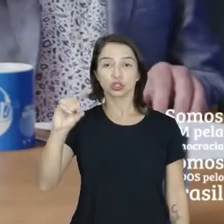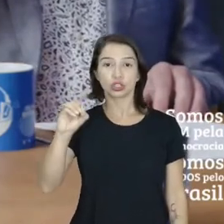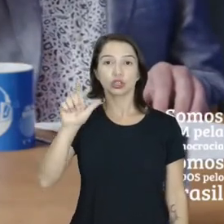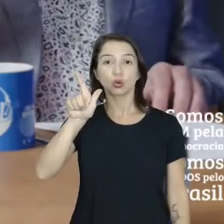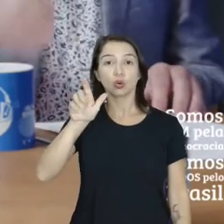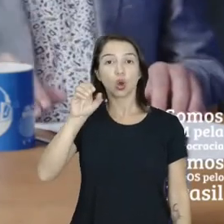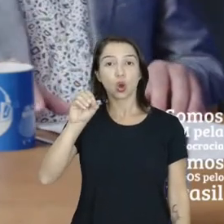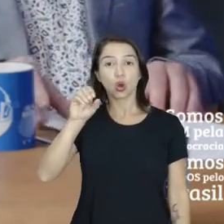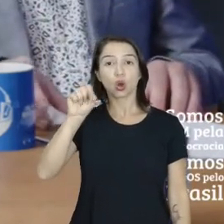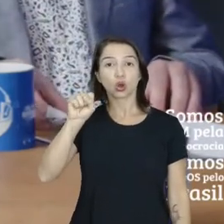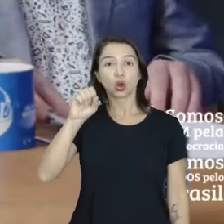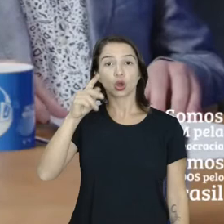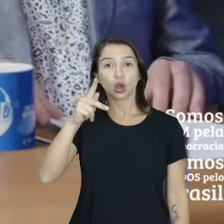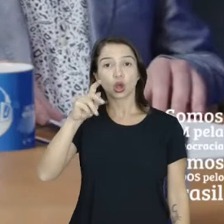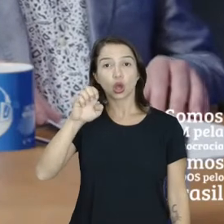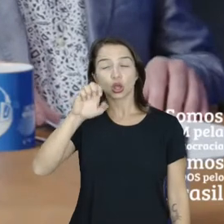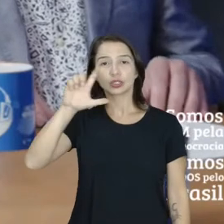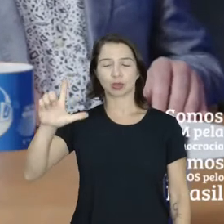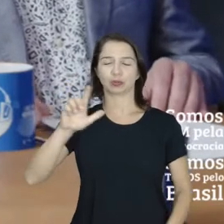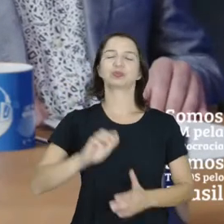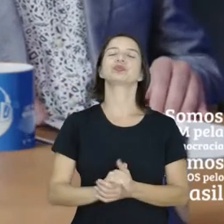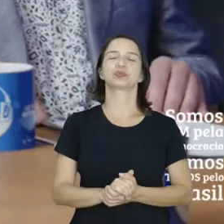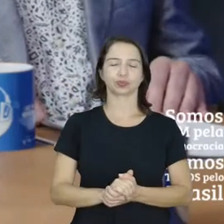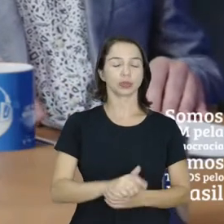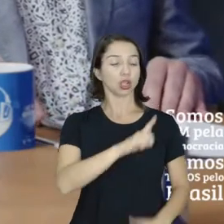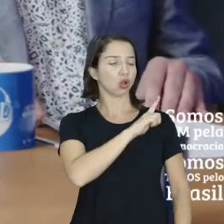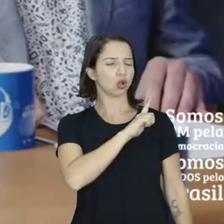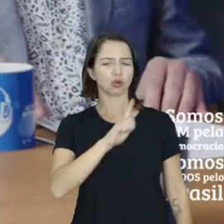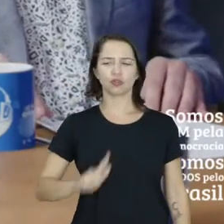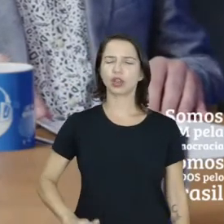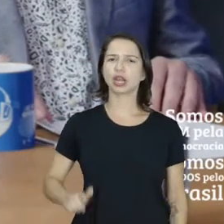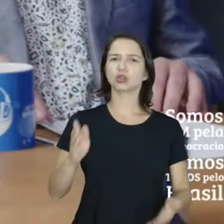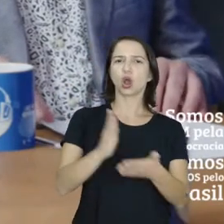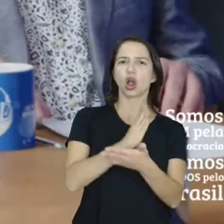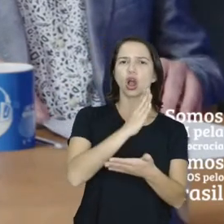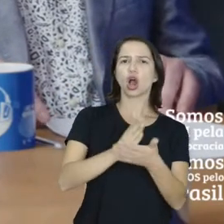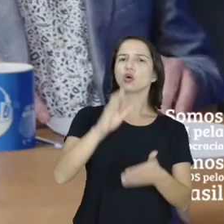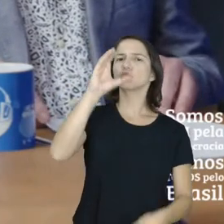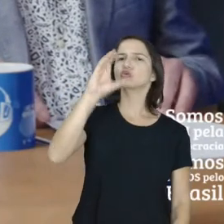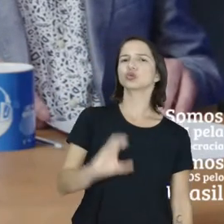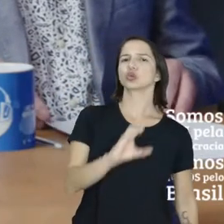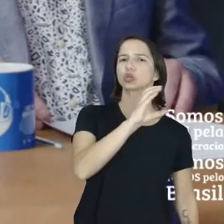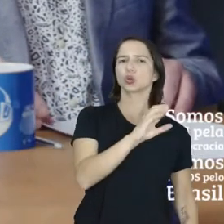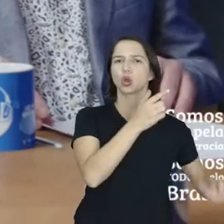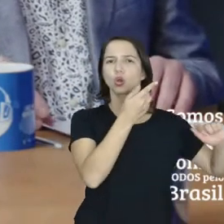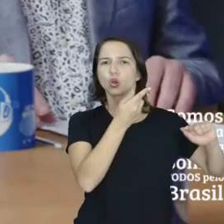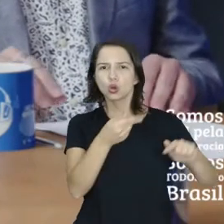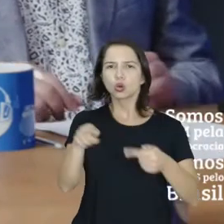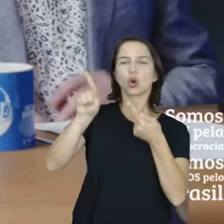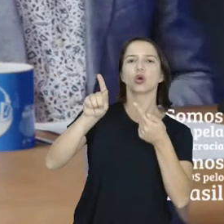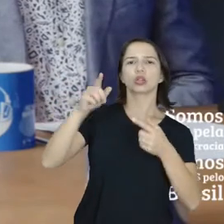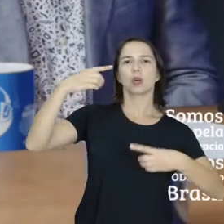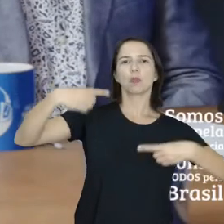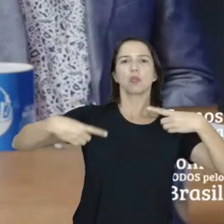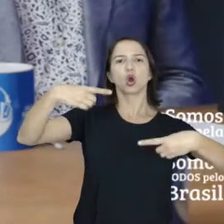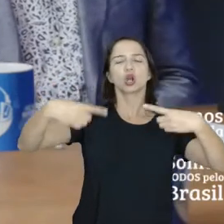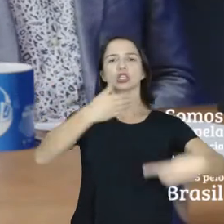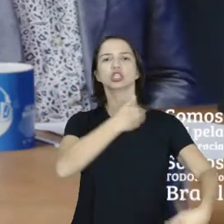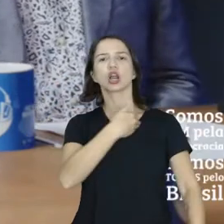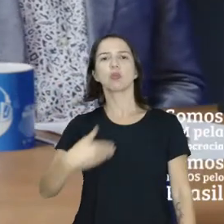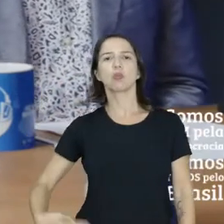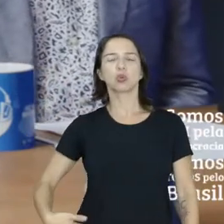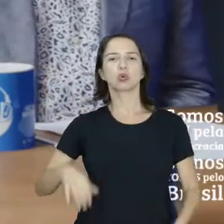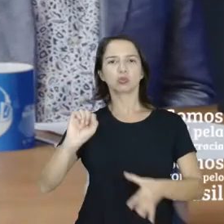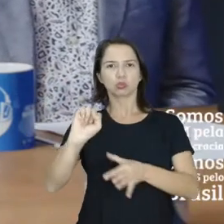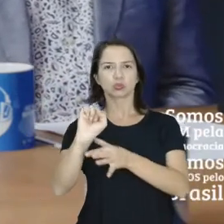aí. Obrigado. Governador, muitos cristãos ainda se opõem a algumas políticas públicas defendidas pela esquerda. Quais medidas